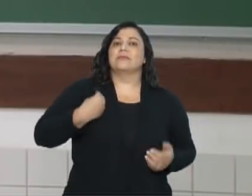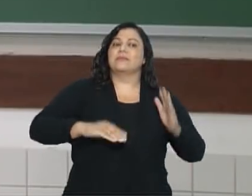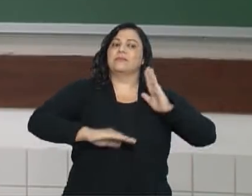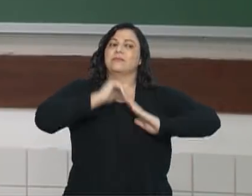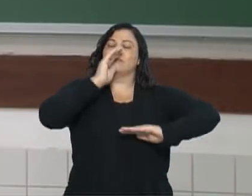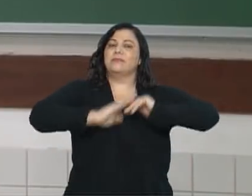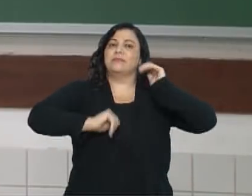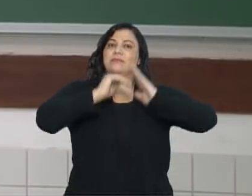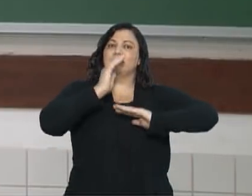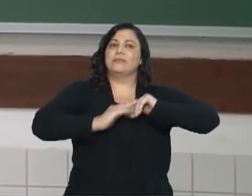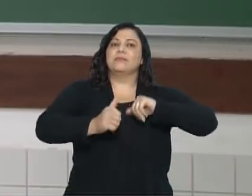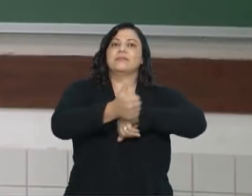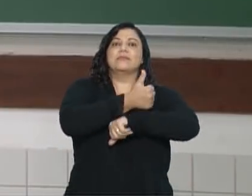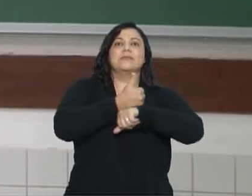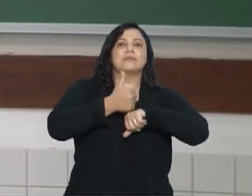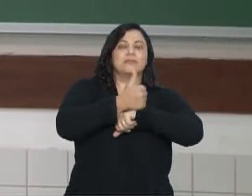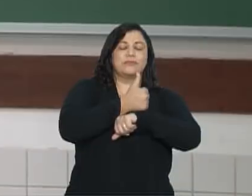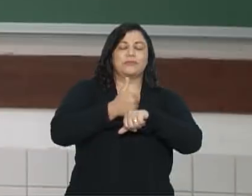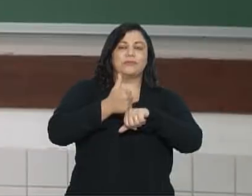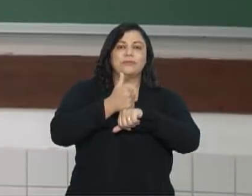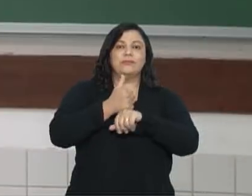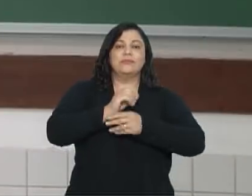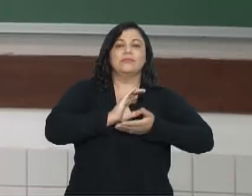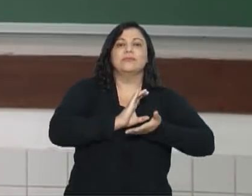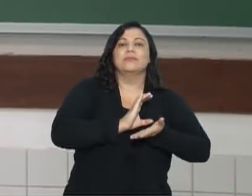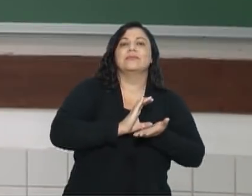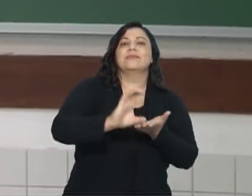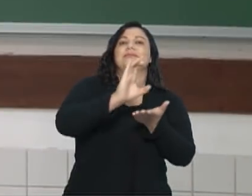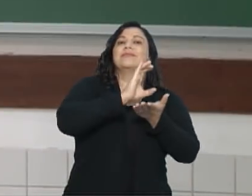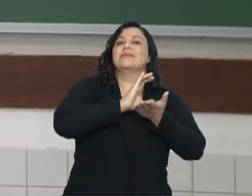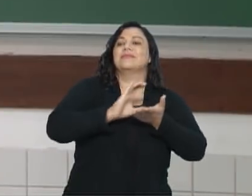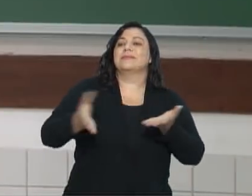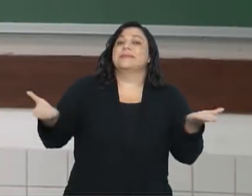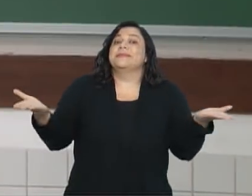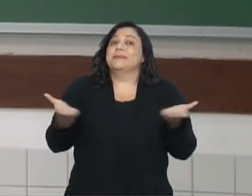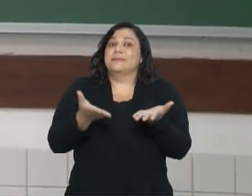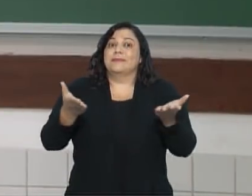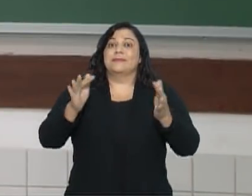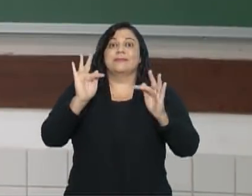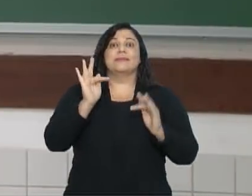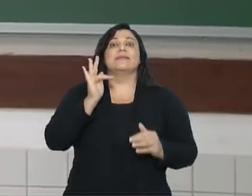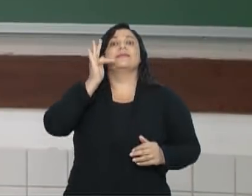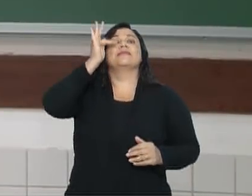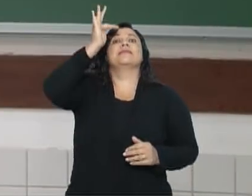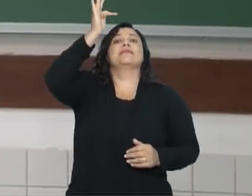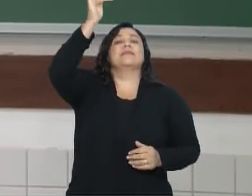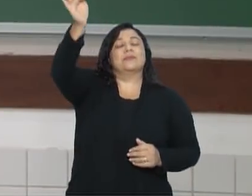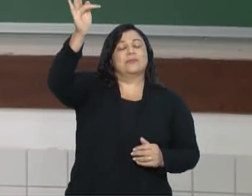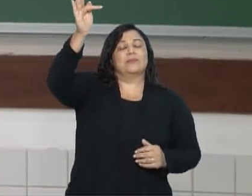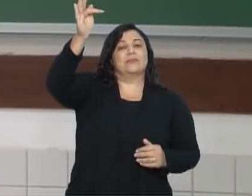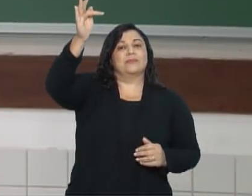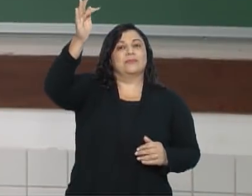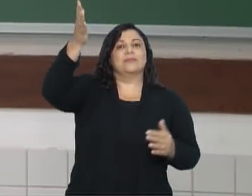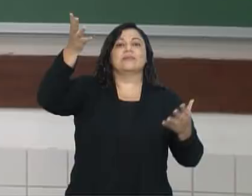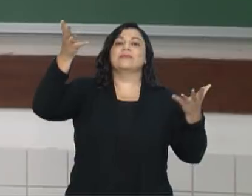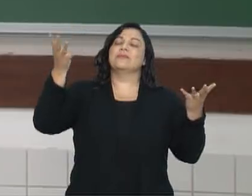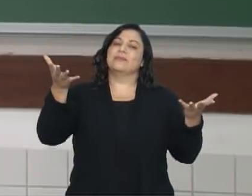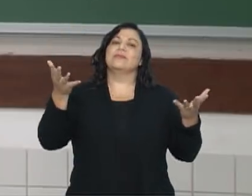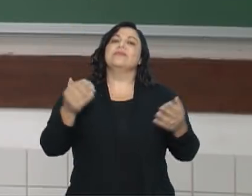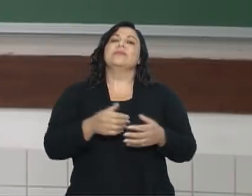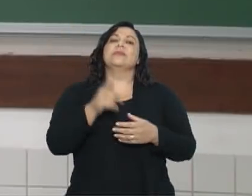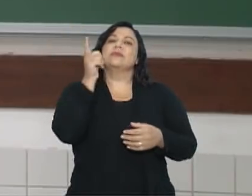profissional. Investe-se hoje para que quando você chegue lá nos anos 50, com